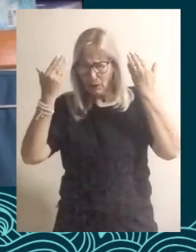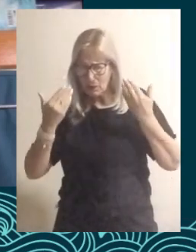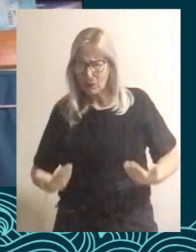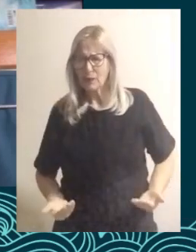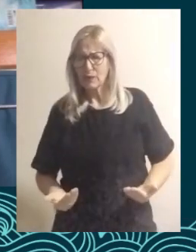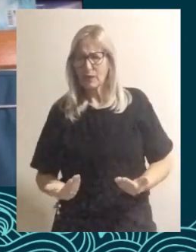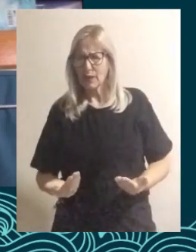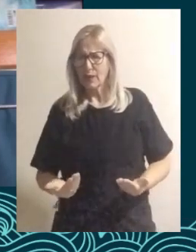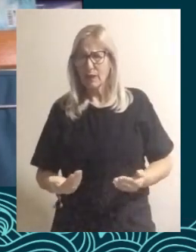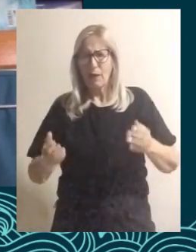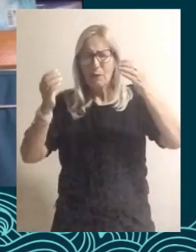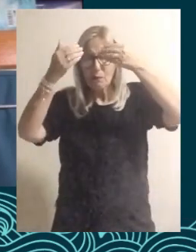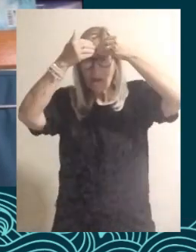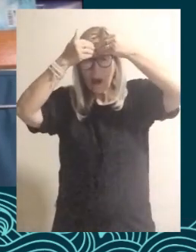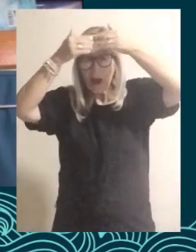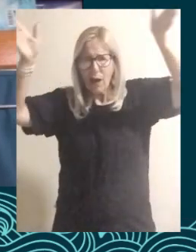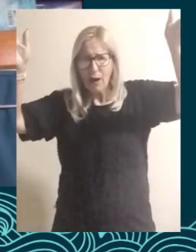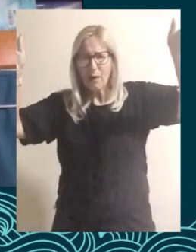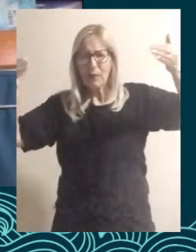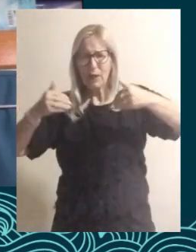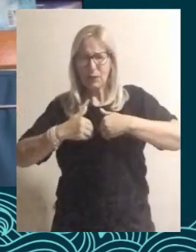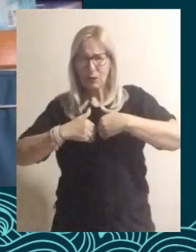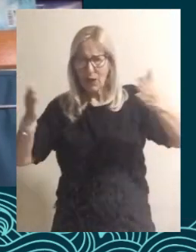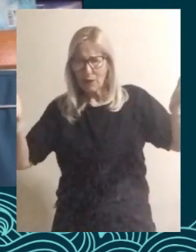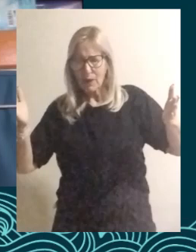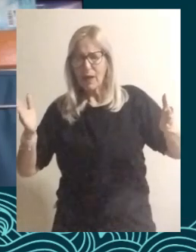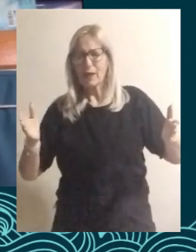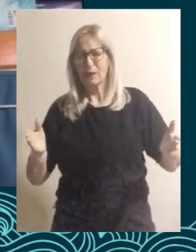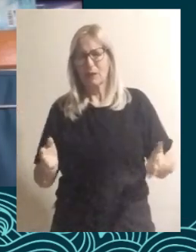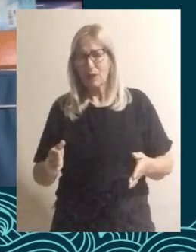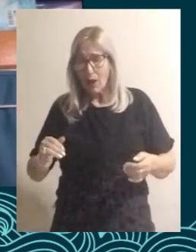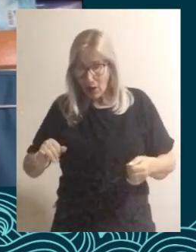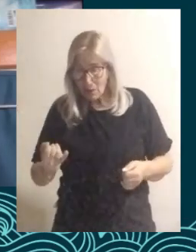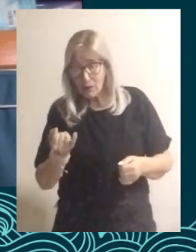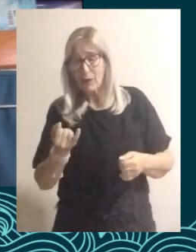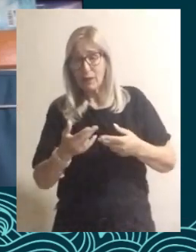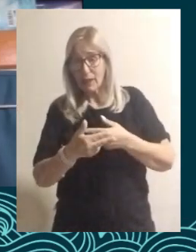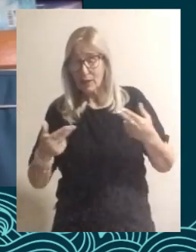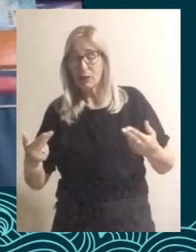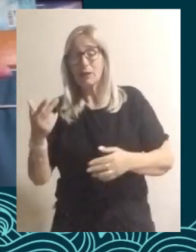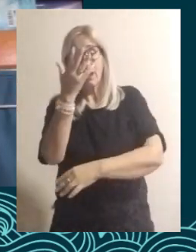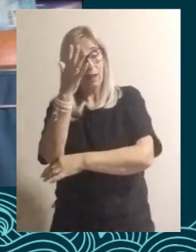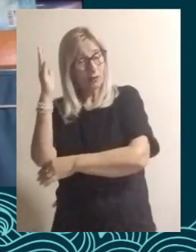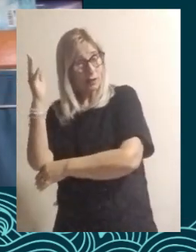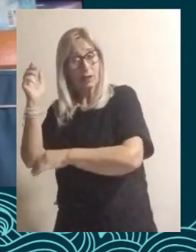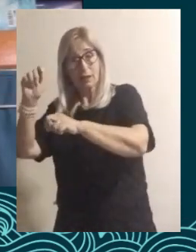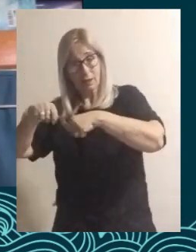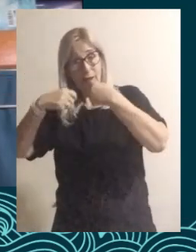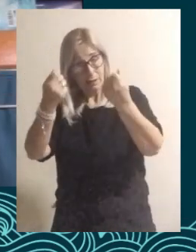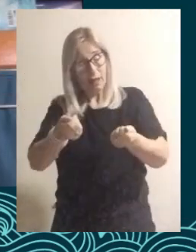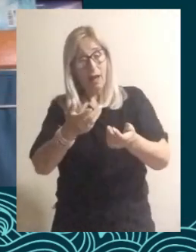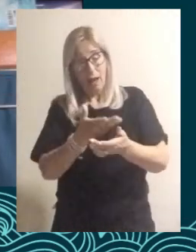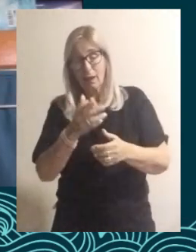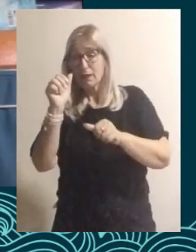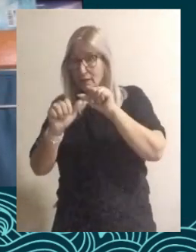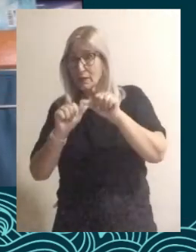uma forma de se posicionar no mundo que faz a gente ficar mais aberto ou mais fechado para as oportunidades que a